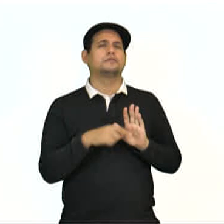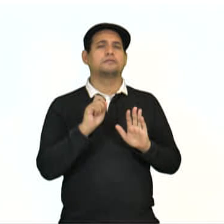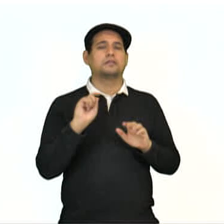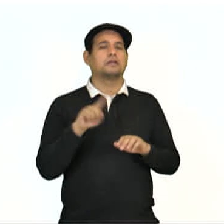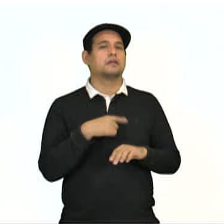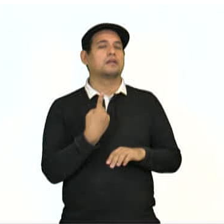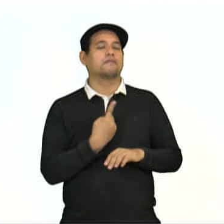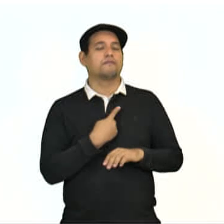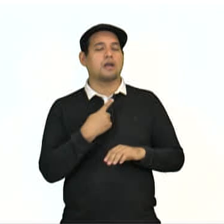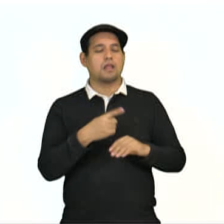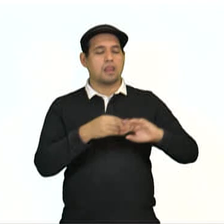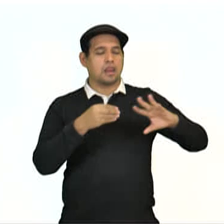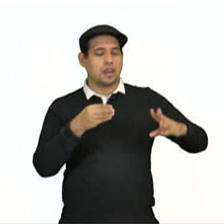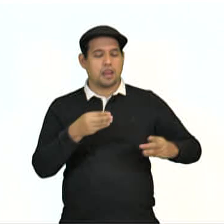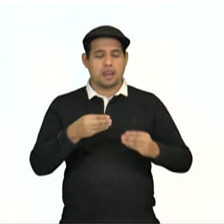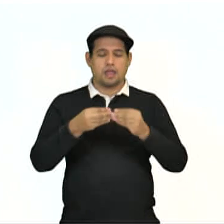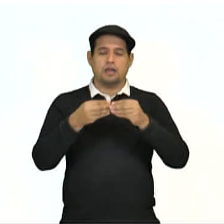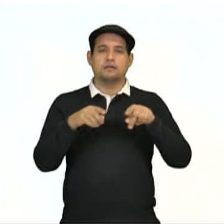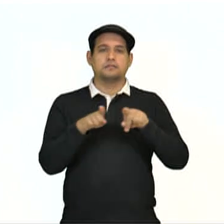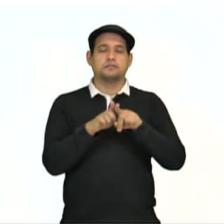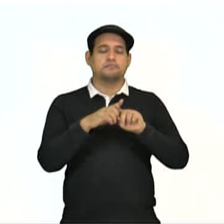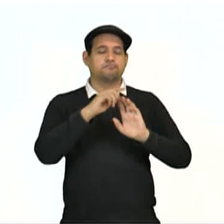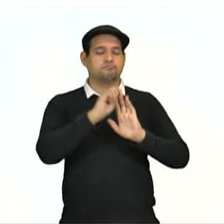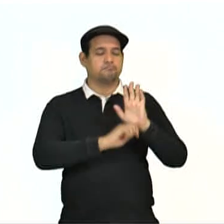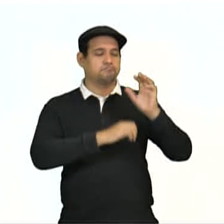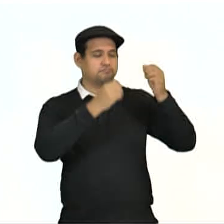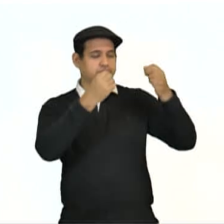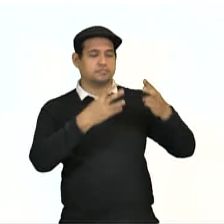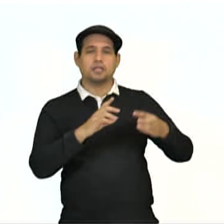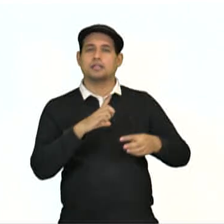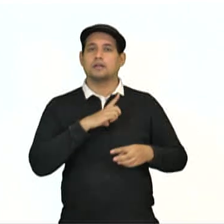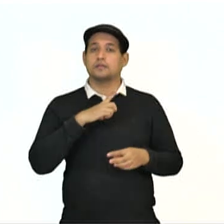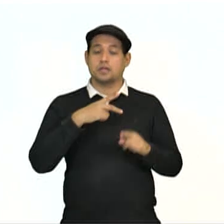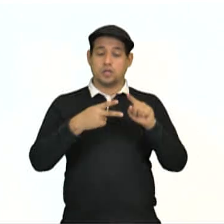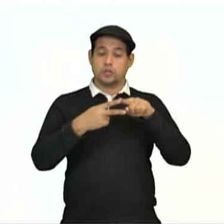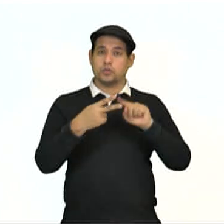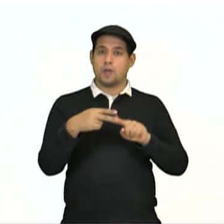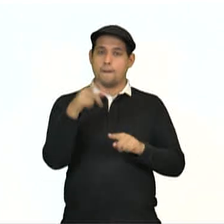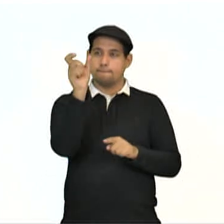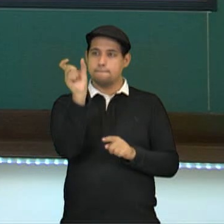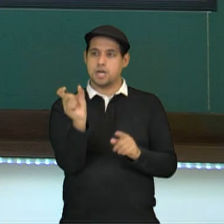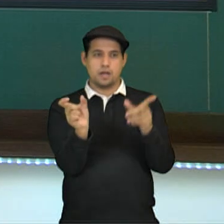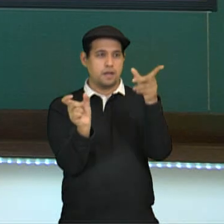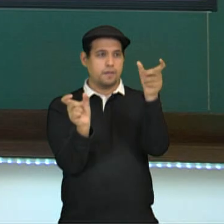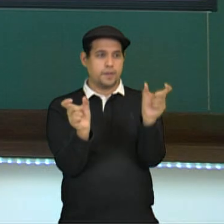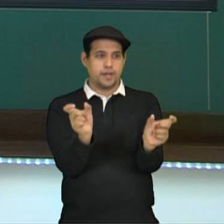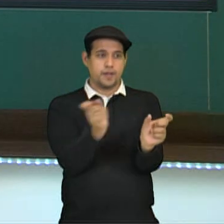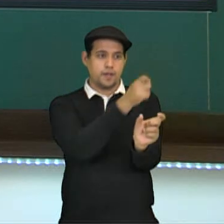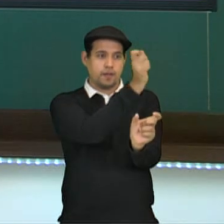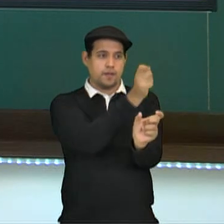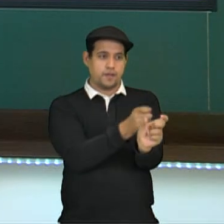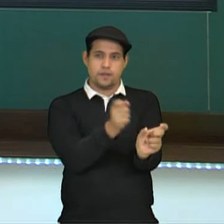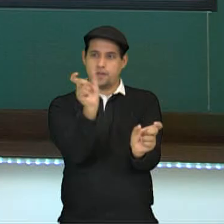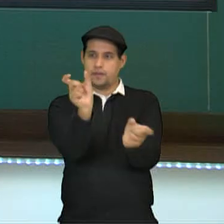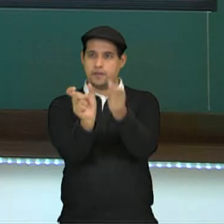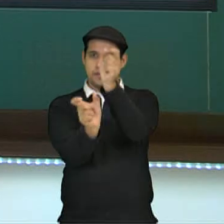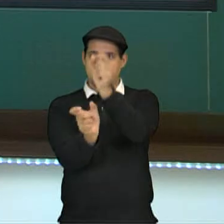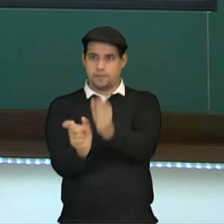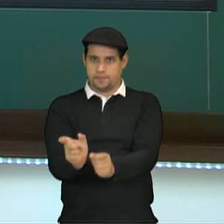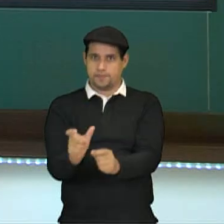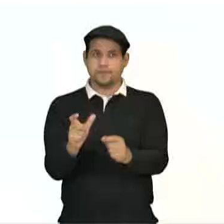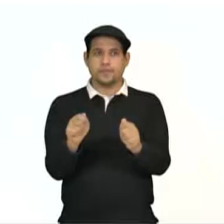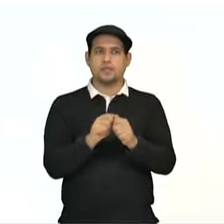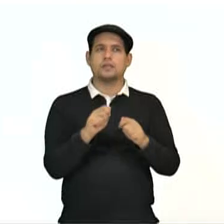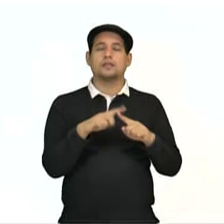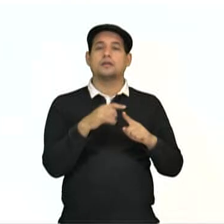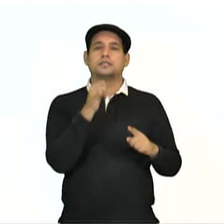que vão completar aqui o texto. Então nós temos duas lacunas para você preencher nesse texto. Então diz